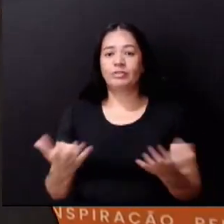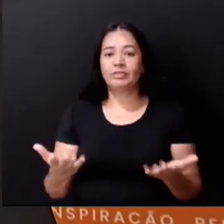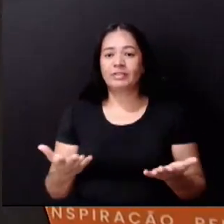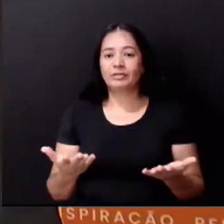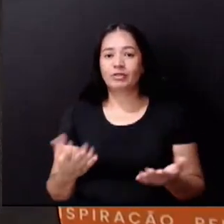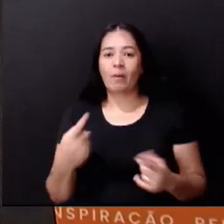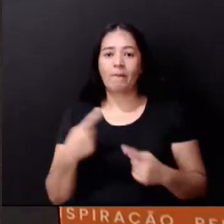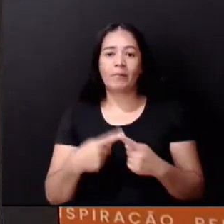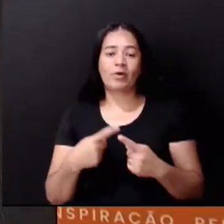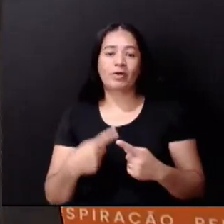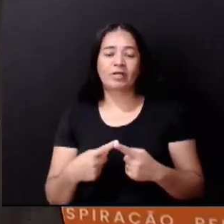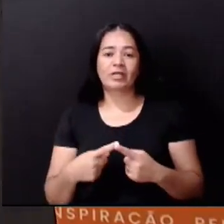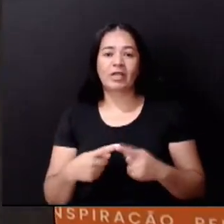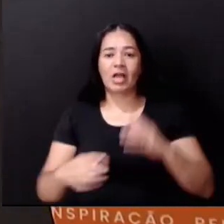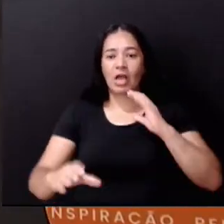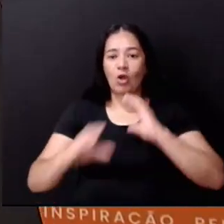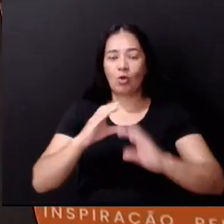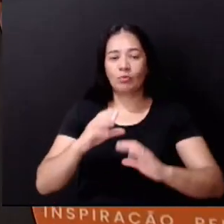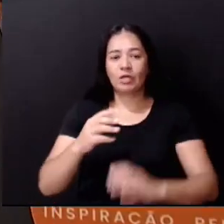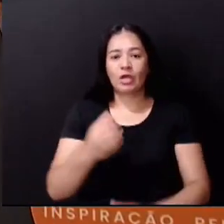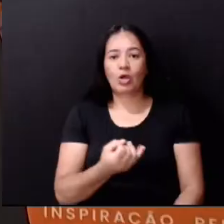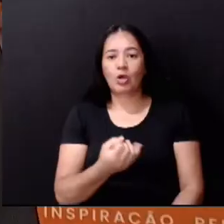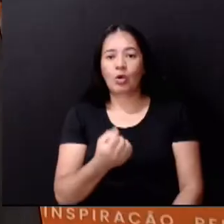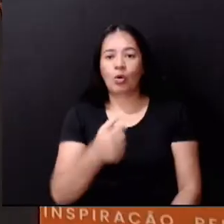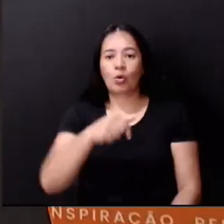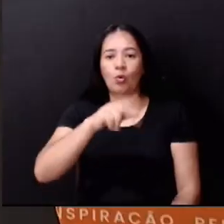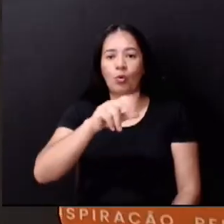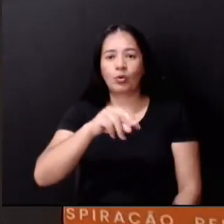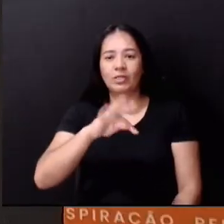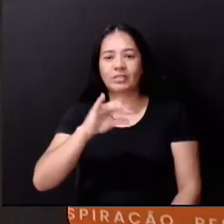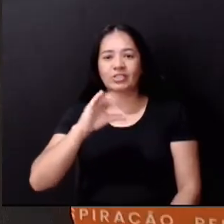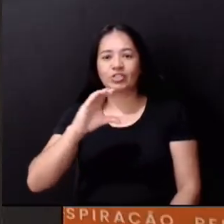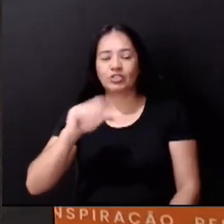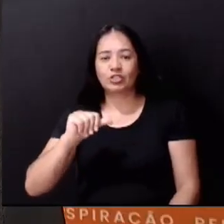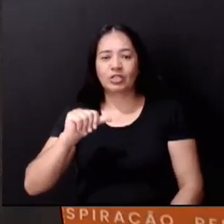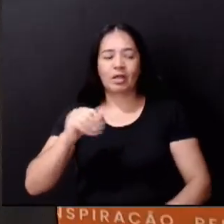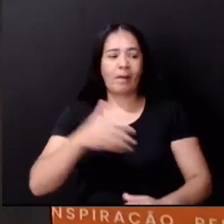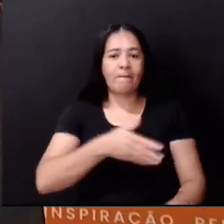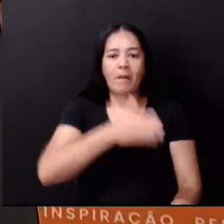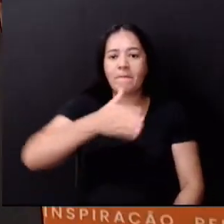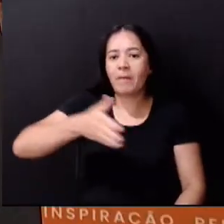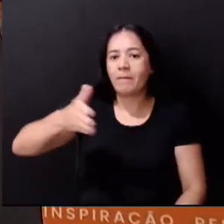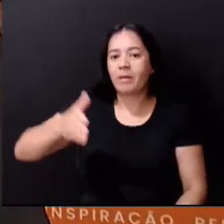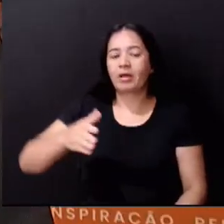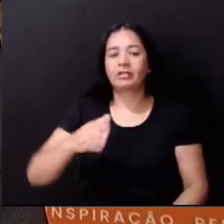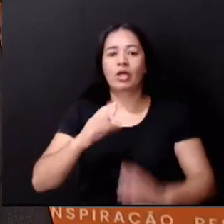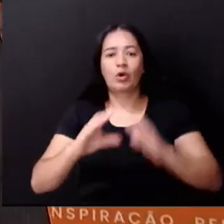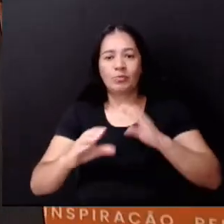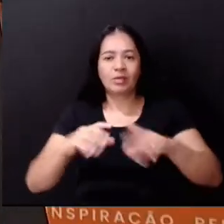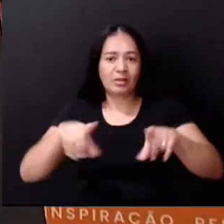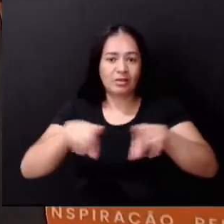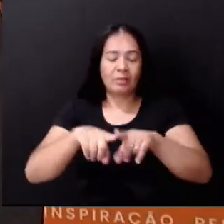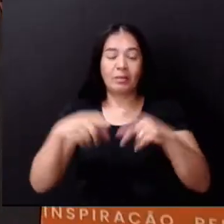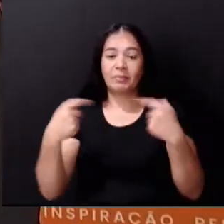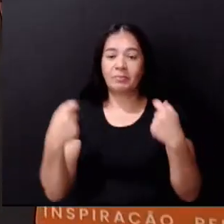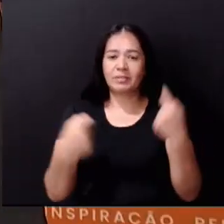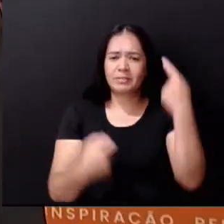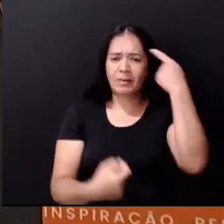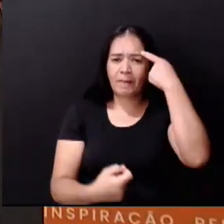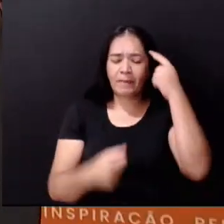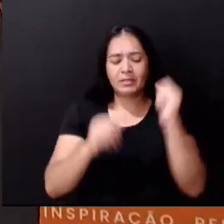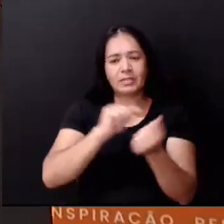quântica sendo trafegada de um lado para o outro, a comunicação quântica também precisa ser pensada, modelada para